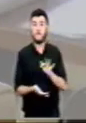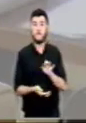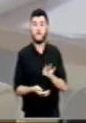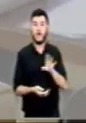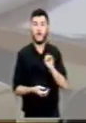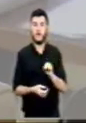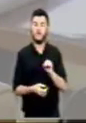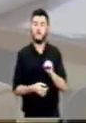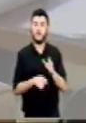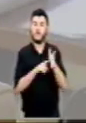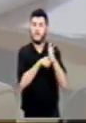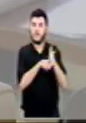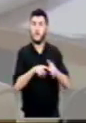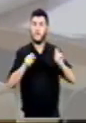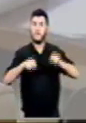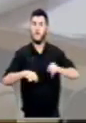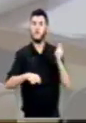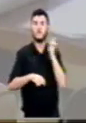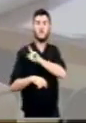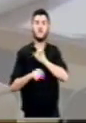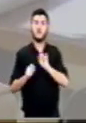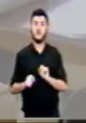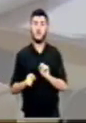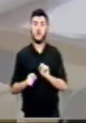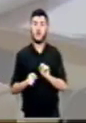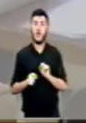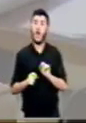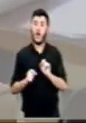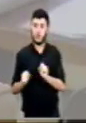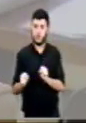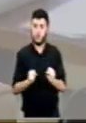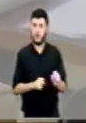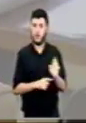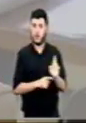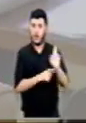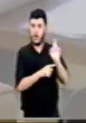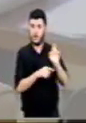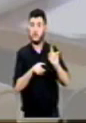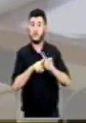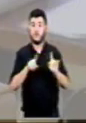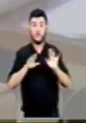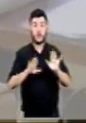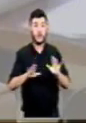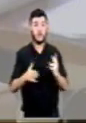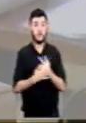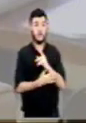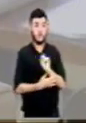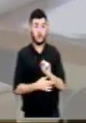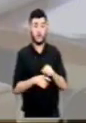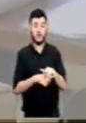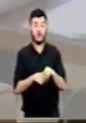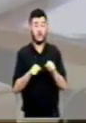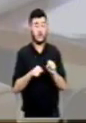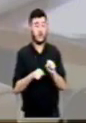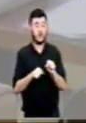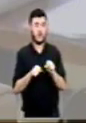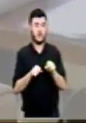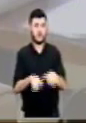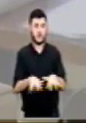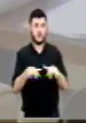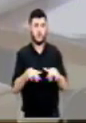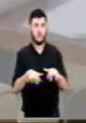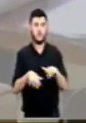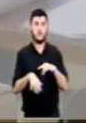poderá alcançar a autoridade, descabendo potencializar nesse ambiente conjecturas sem